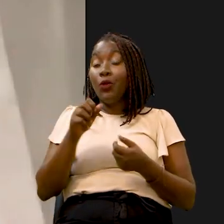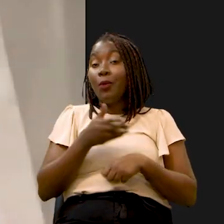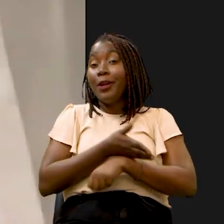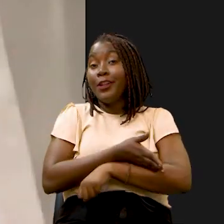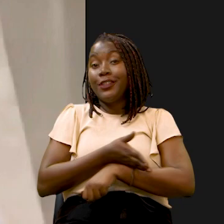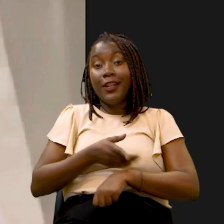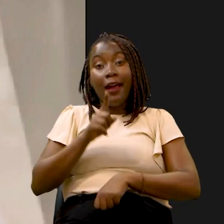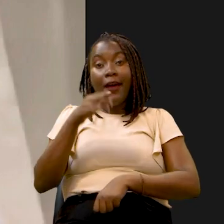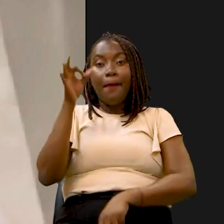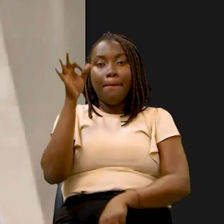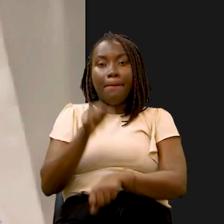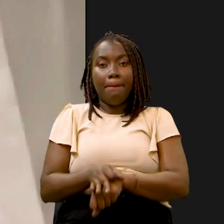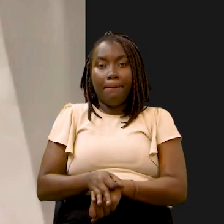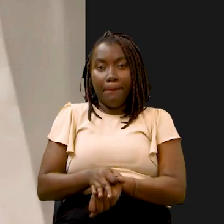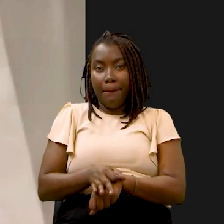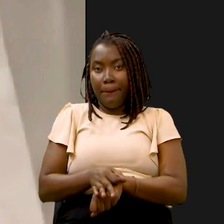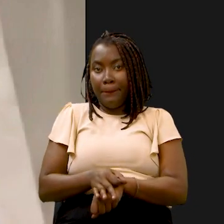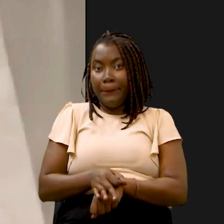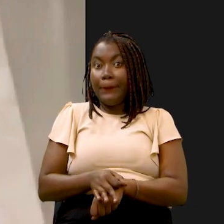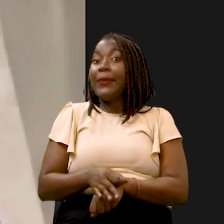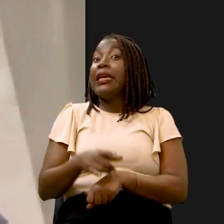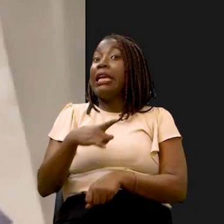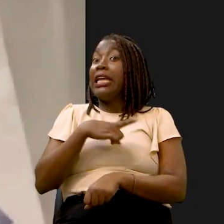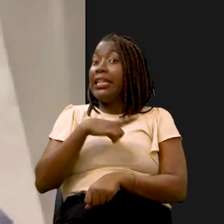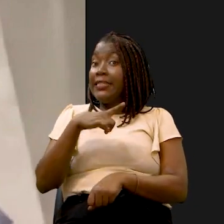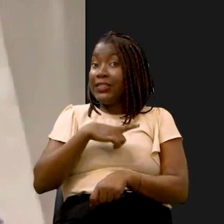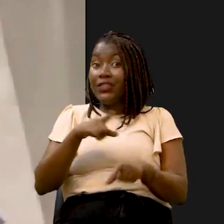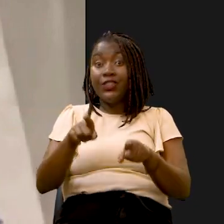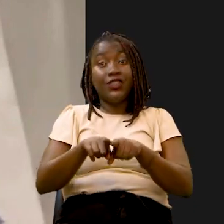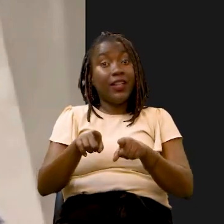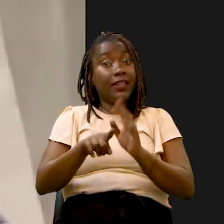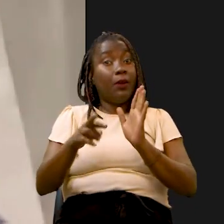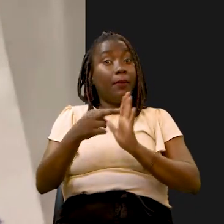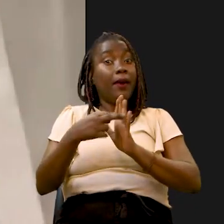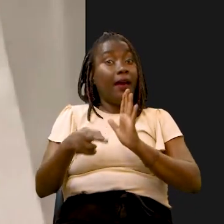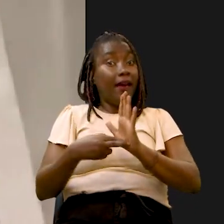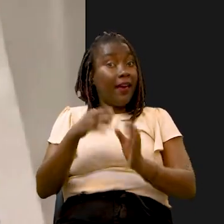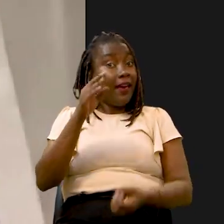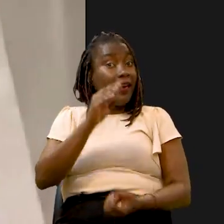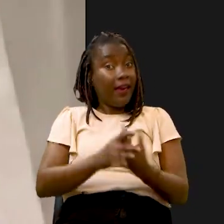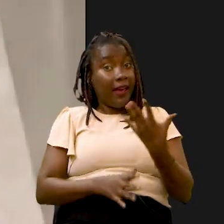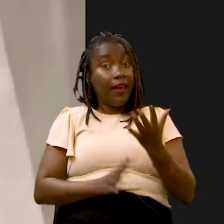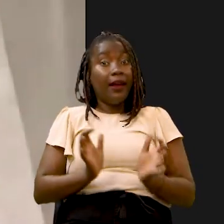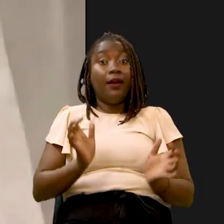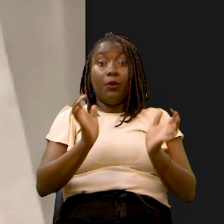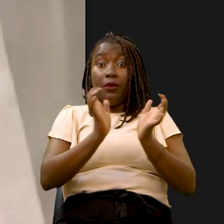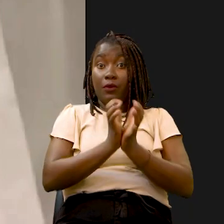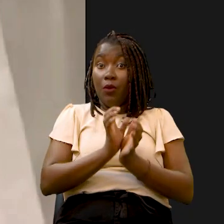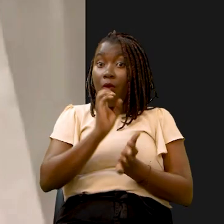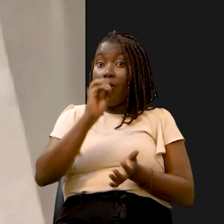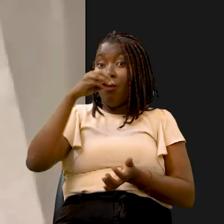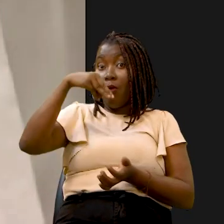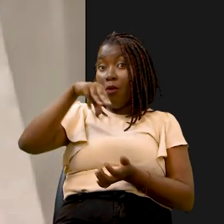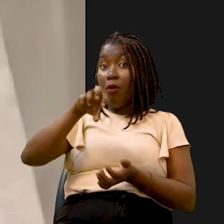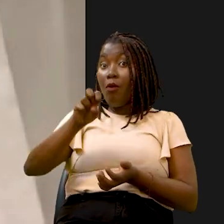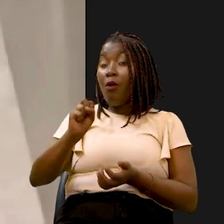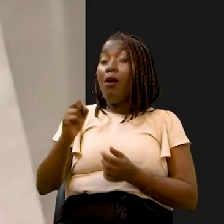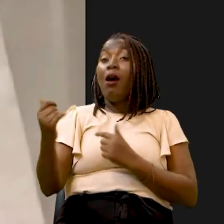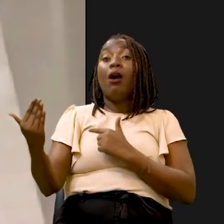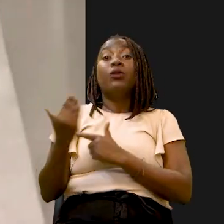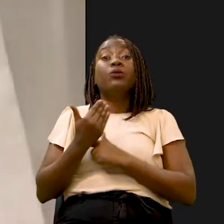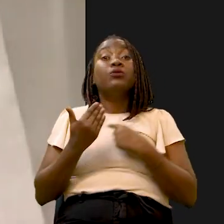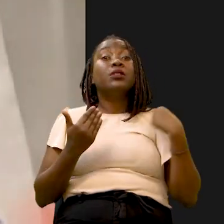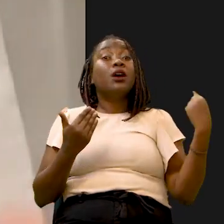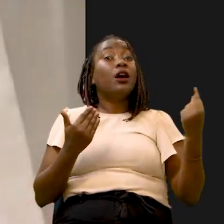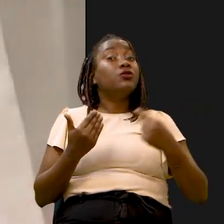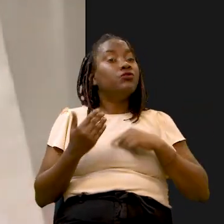melanoma, em geral, nós estamos falando de uma pinta. Existe até uma regra criada pela Organização Mundial de